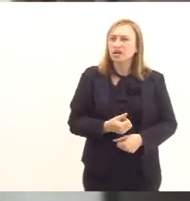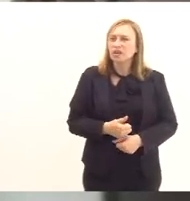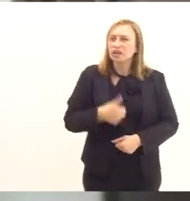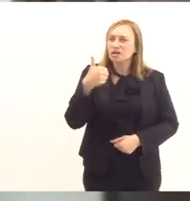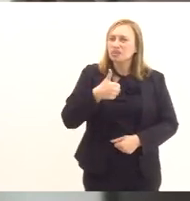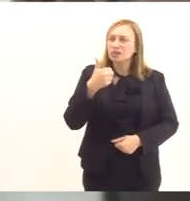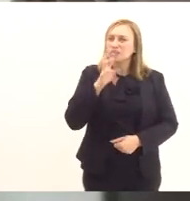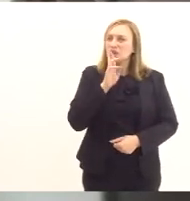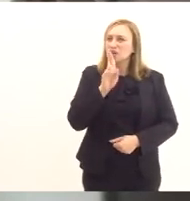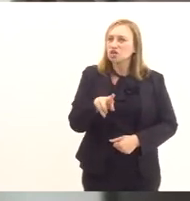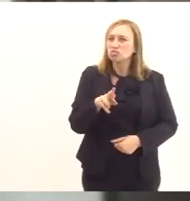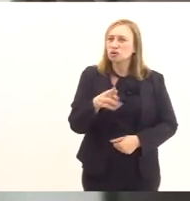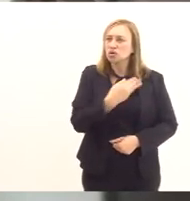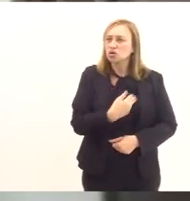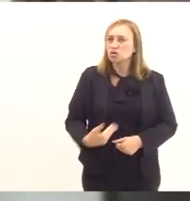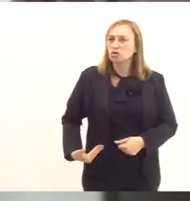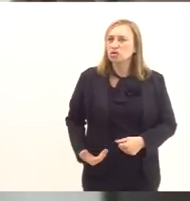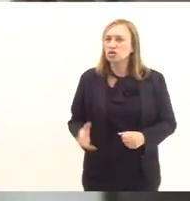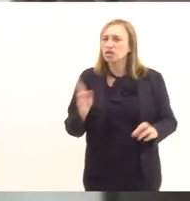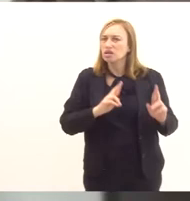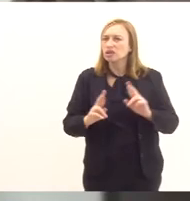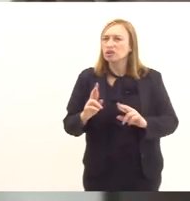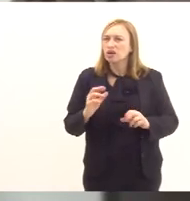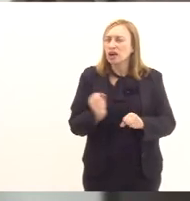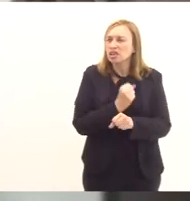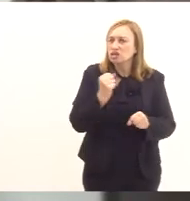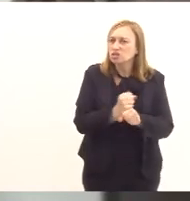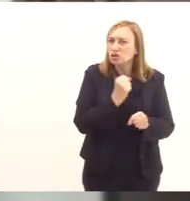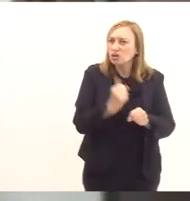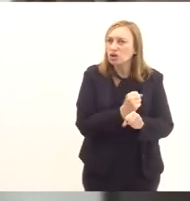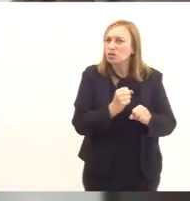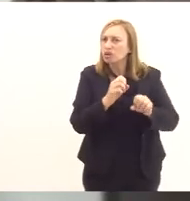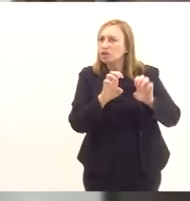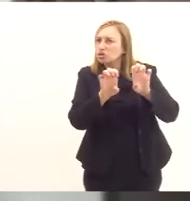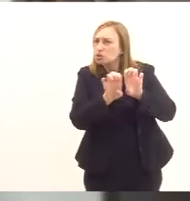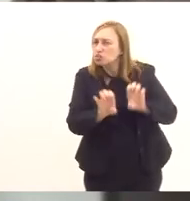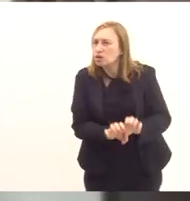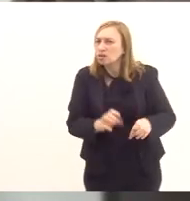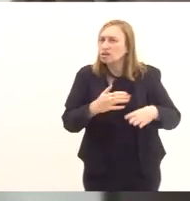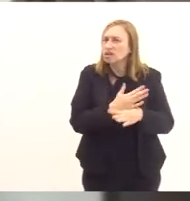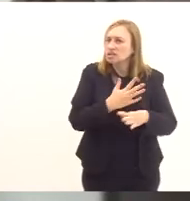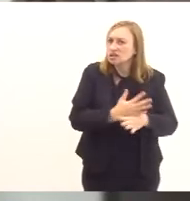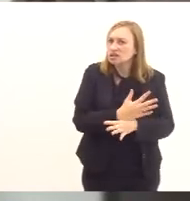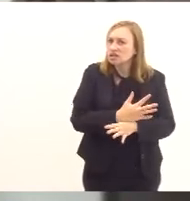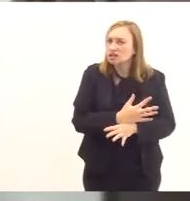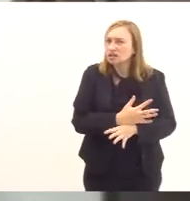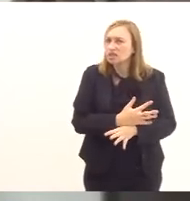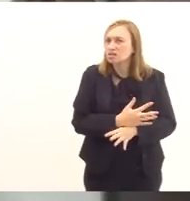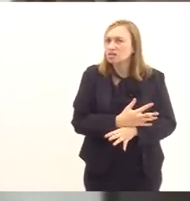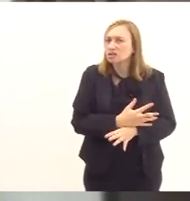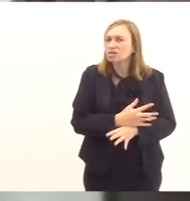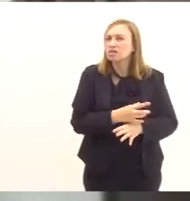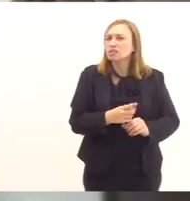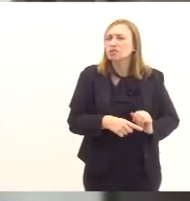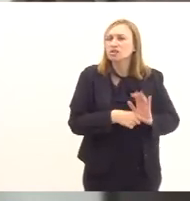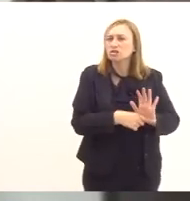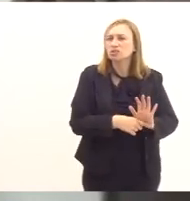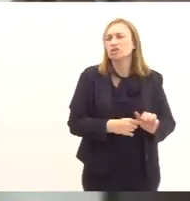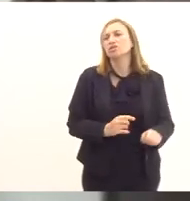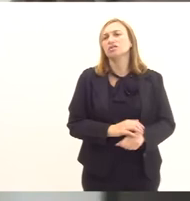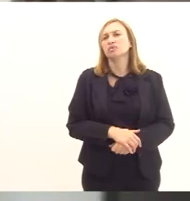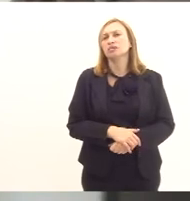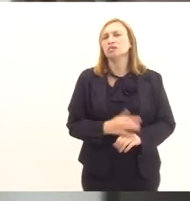primeira resposta do governo com relação às obras estruturais da cidade né obras físicas de recuperação da cidade